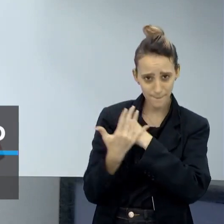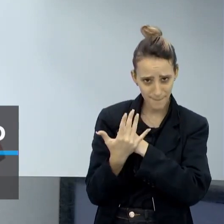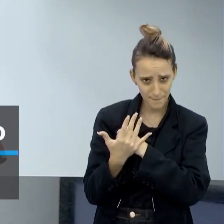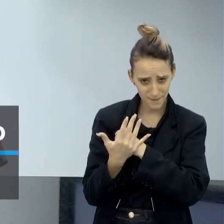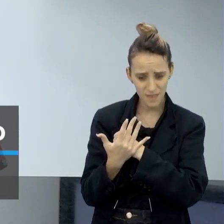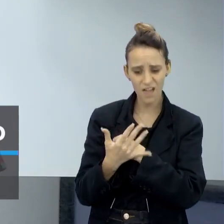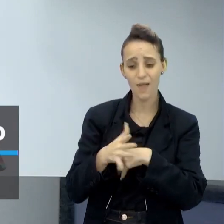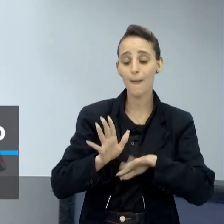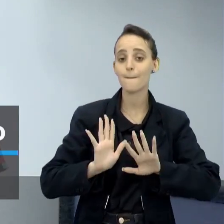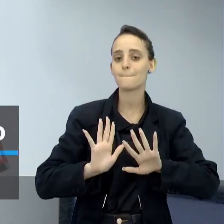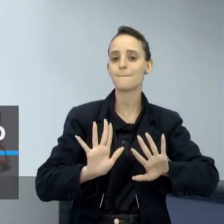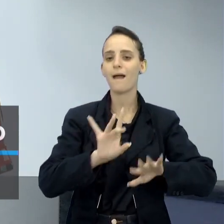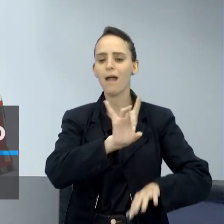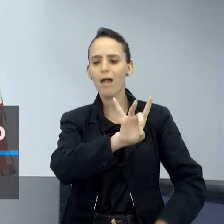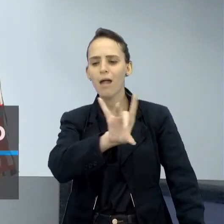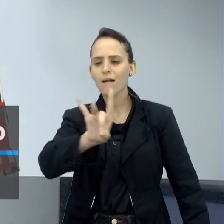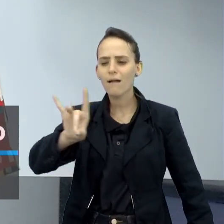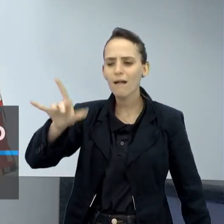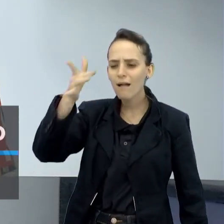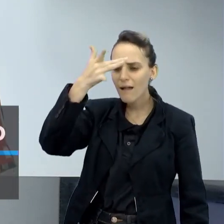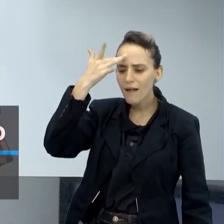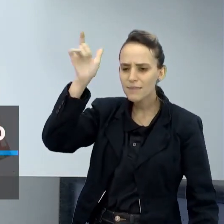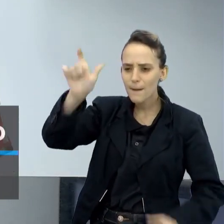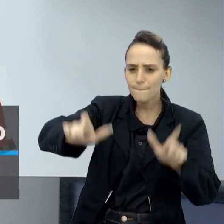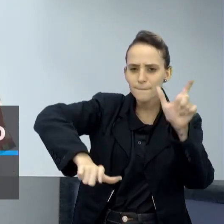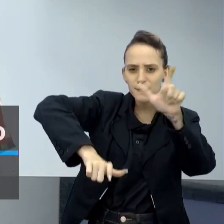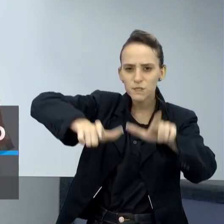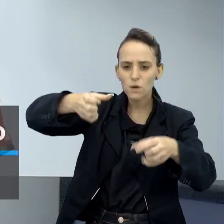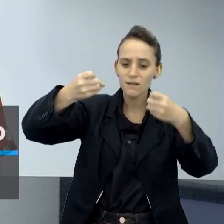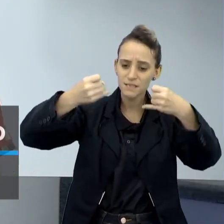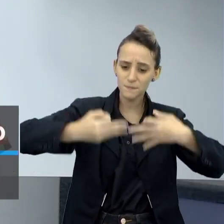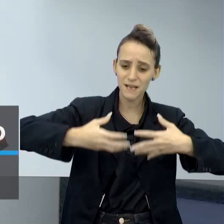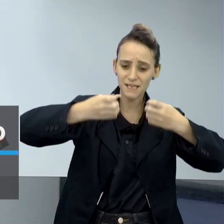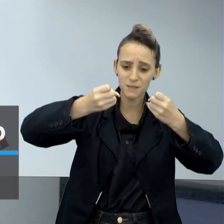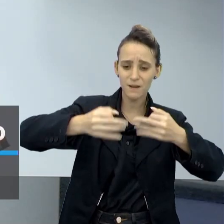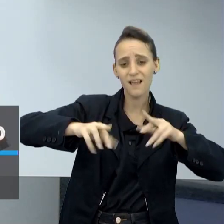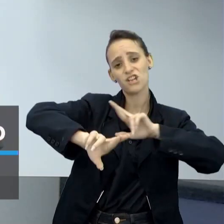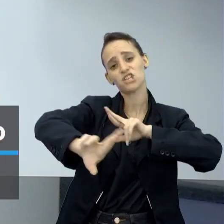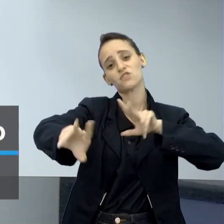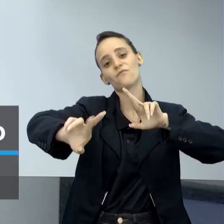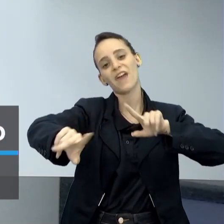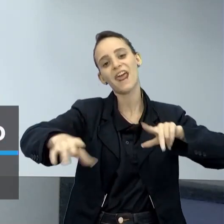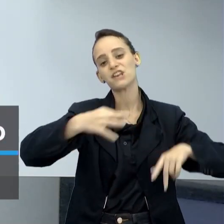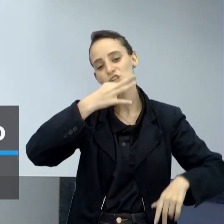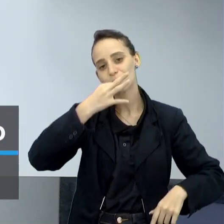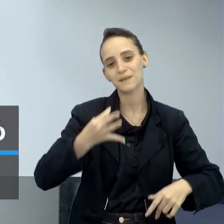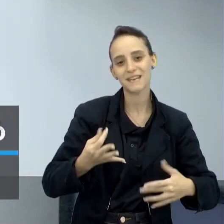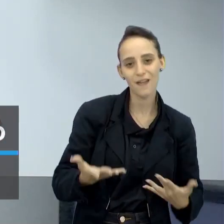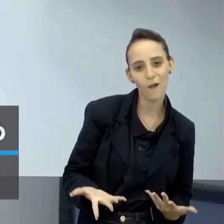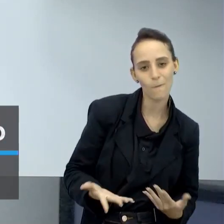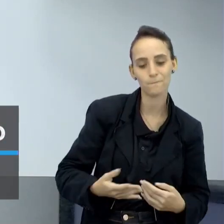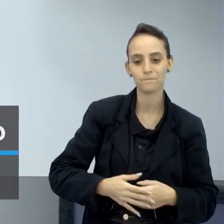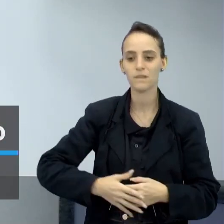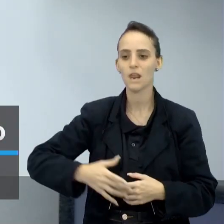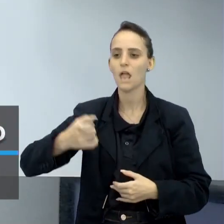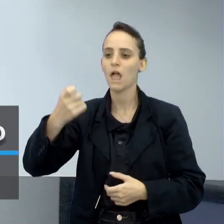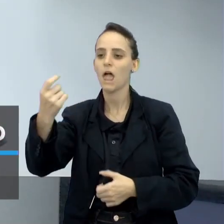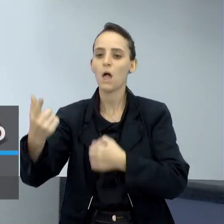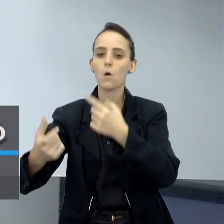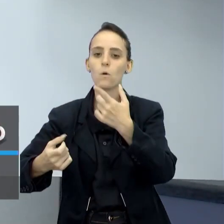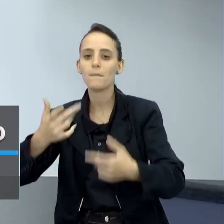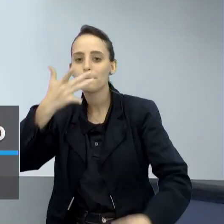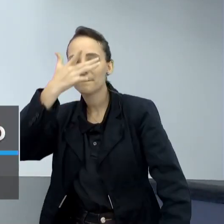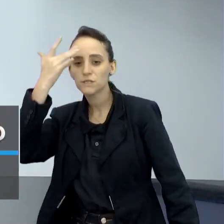cada universo que vocês têm aí dentro da subjetividade, vocês trarão um recorte diferenciado. Algumas pessoas podem